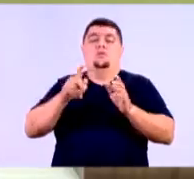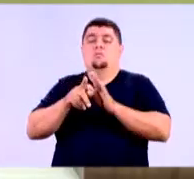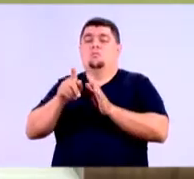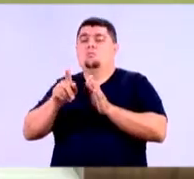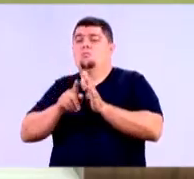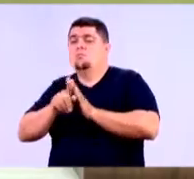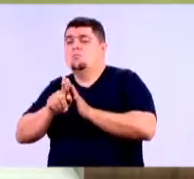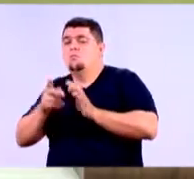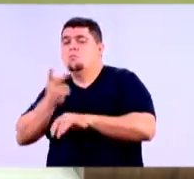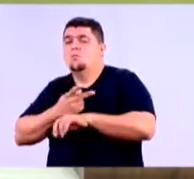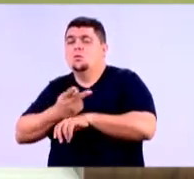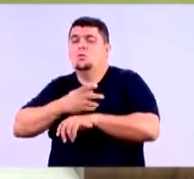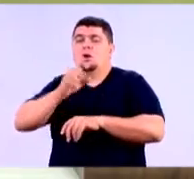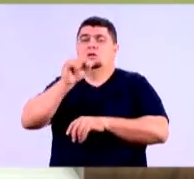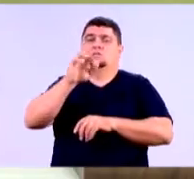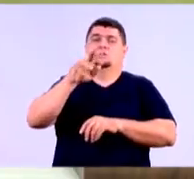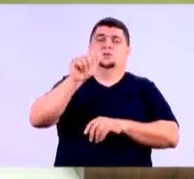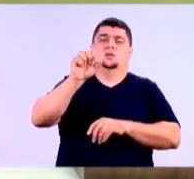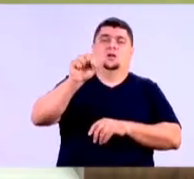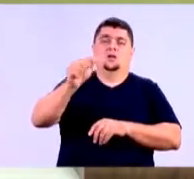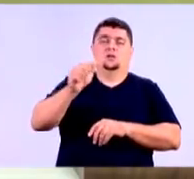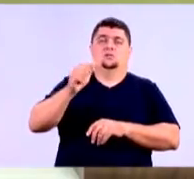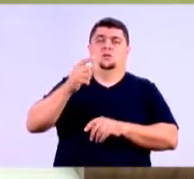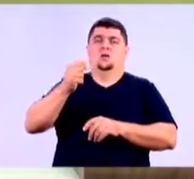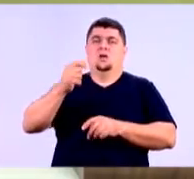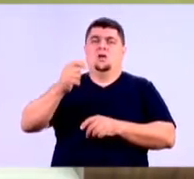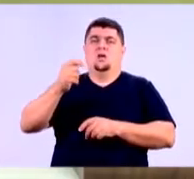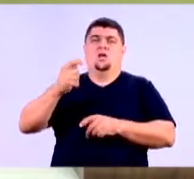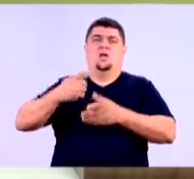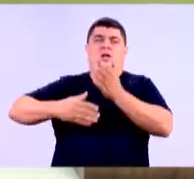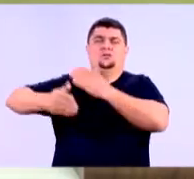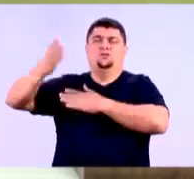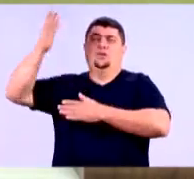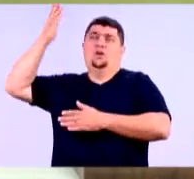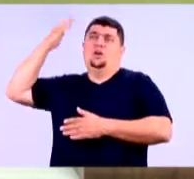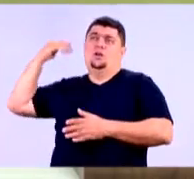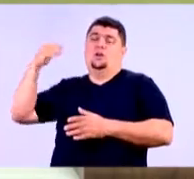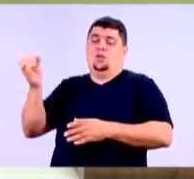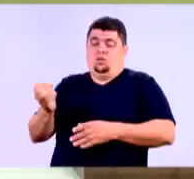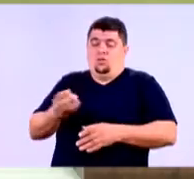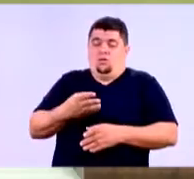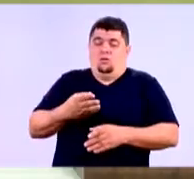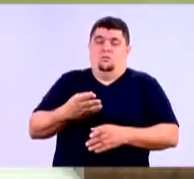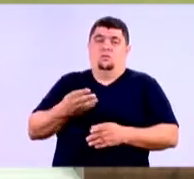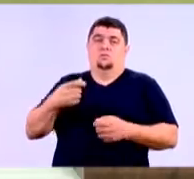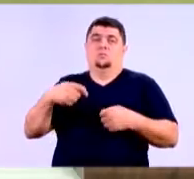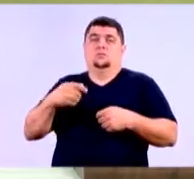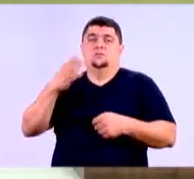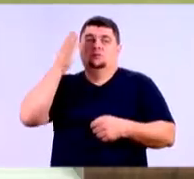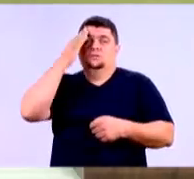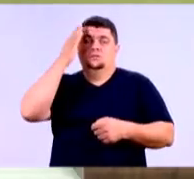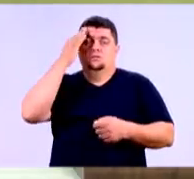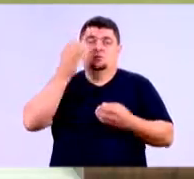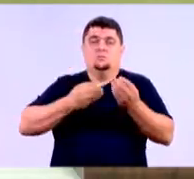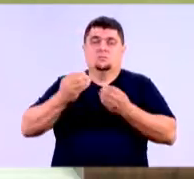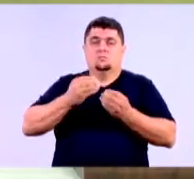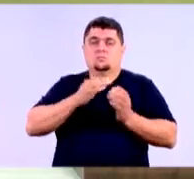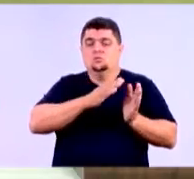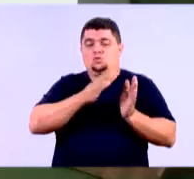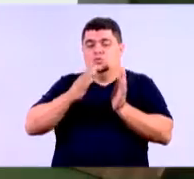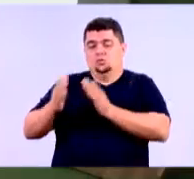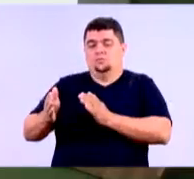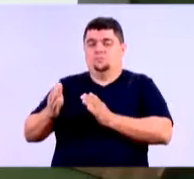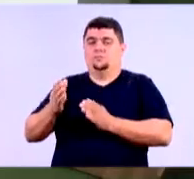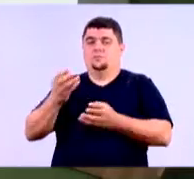procurar no SPC, se é uma dívida muito antiga, se é uma dívida nova. Então ali você vai dar todas as diretrizes de como vai ser feita essa análise. Você